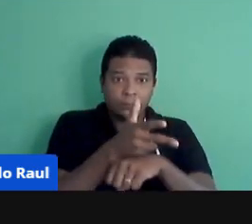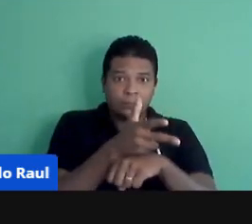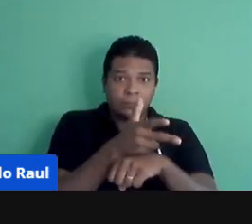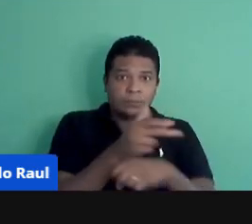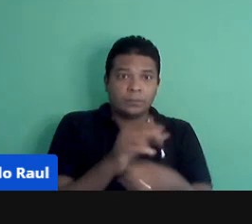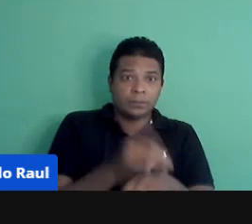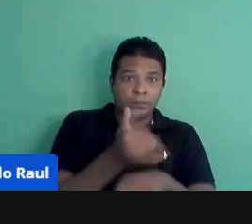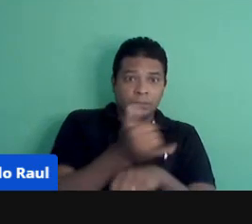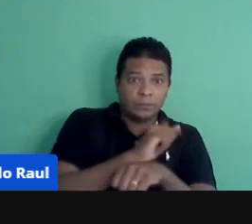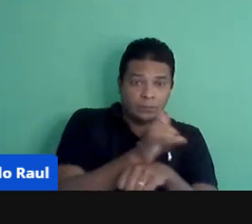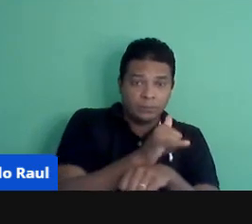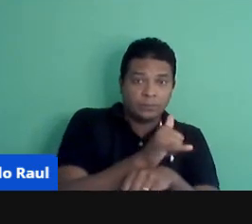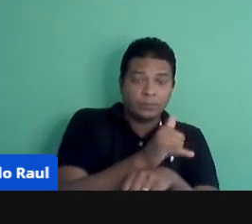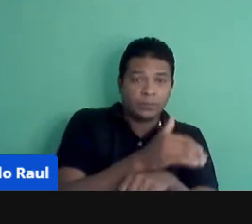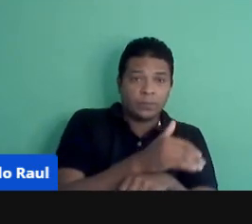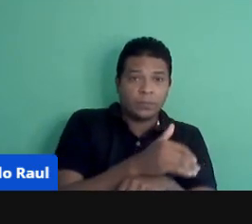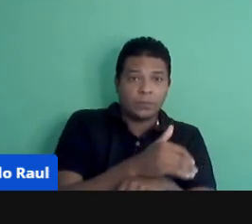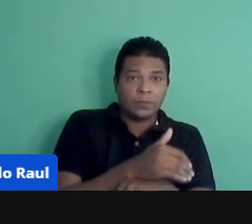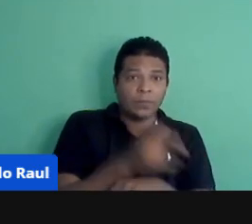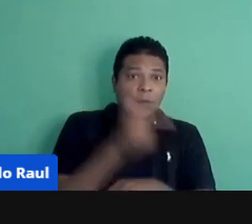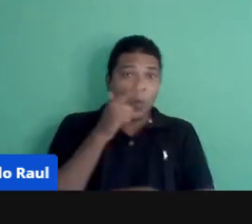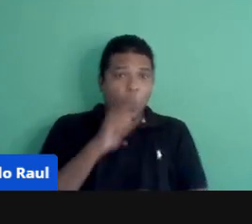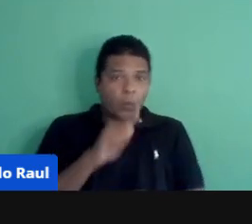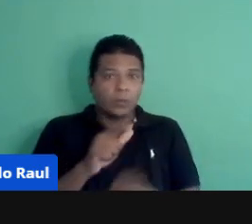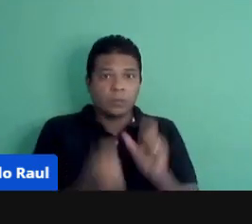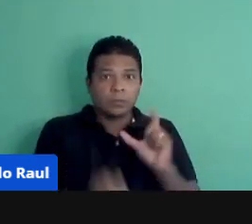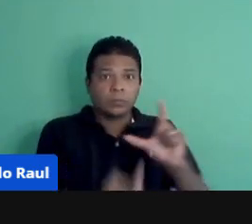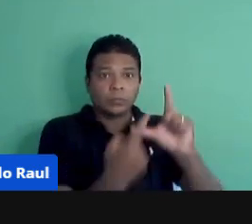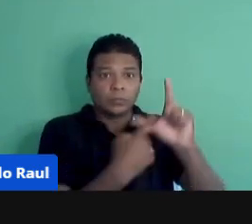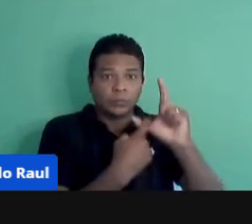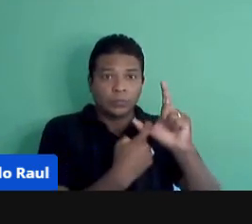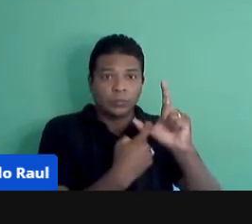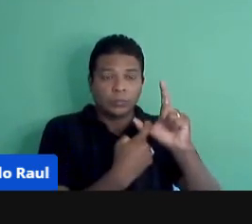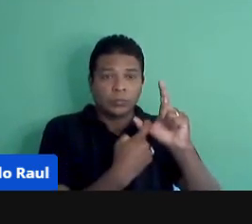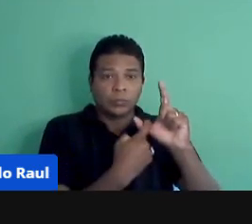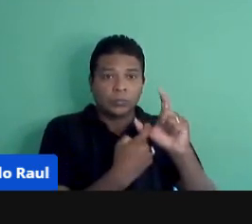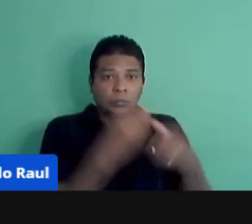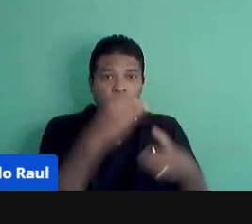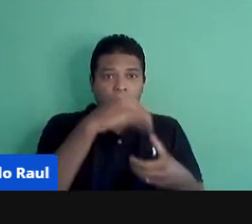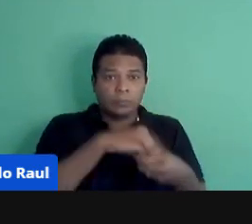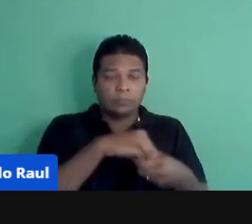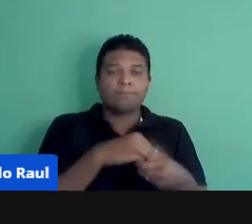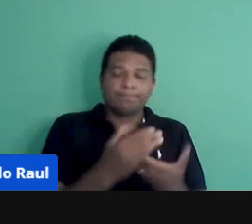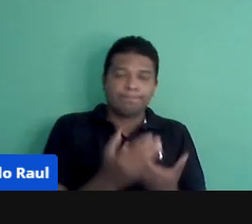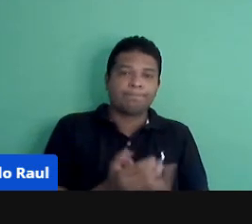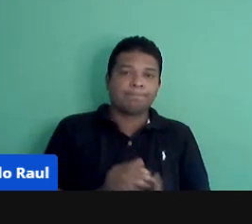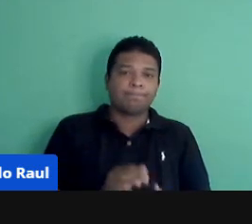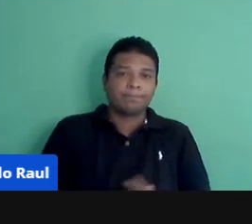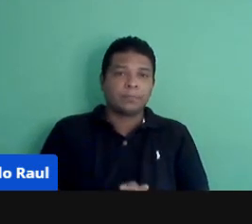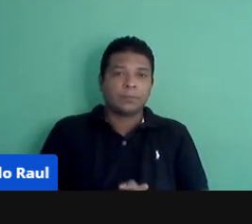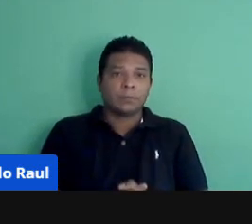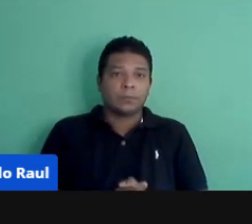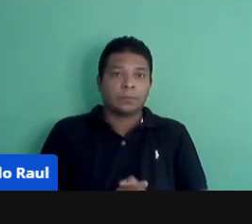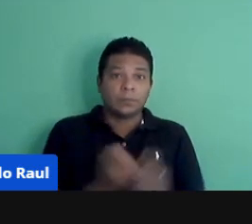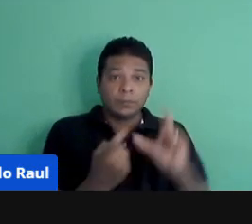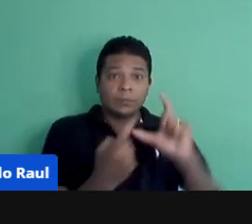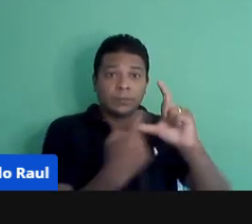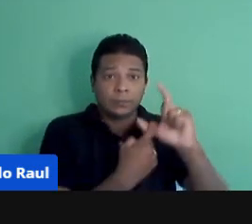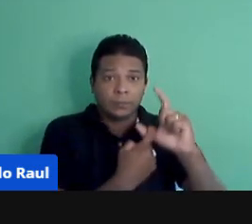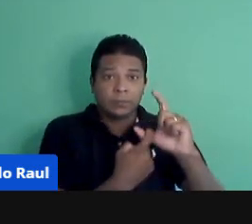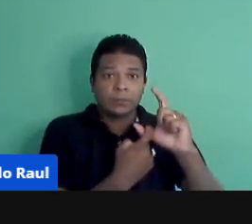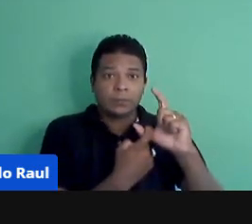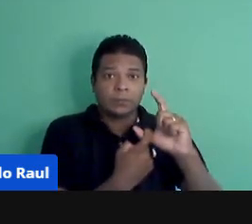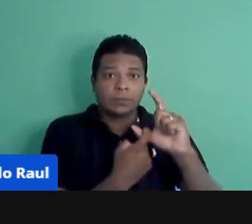do YouTube, eu consigo colocar como link dentro do formulário. Então, tem funcionado. E esses links dos formulários ficam na